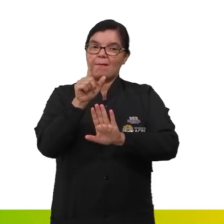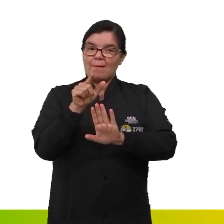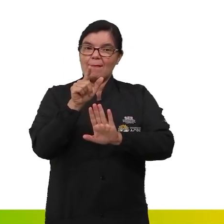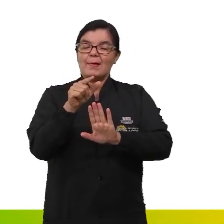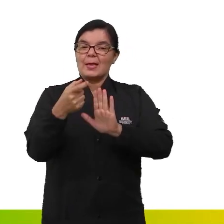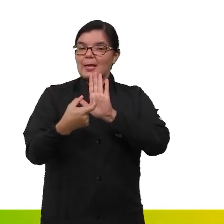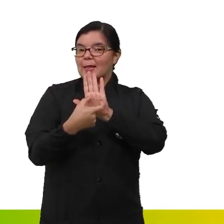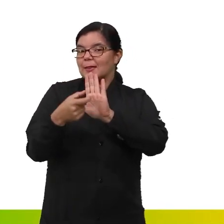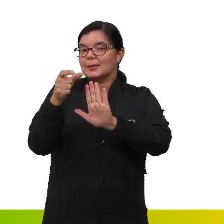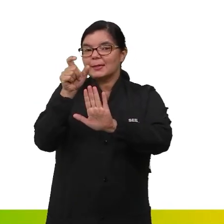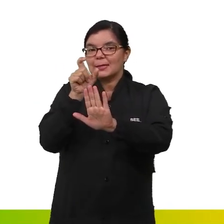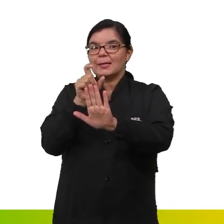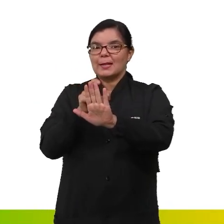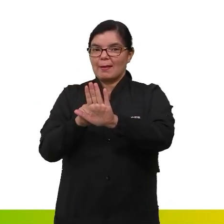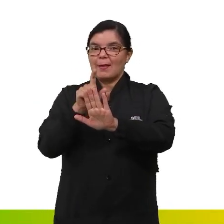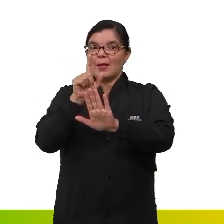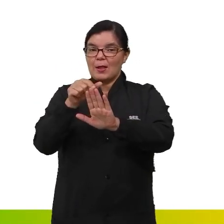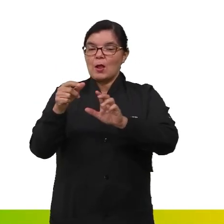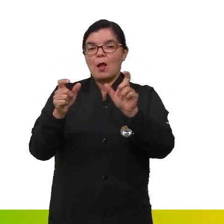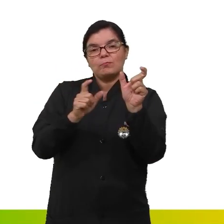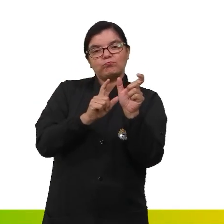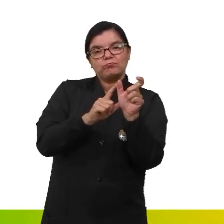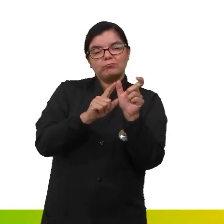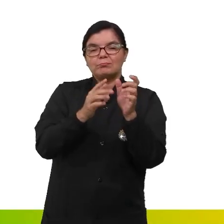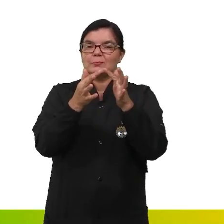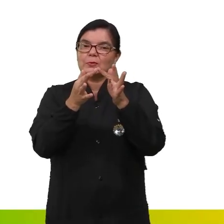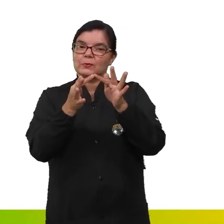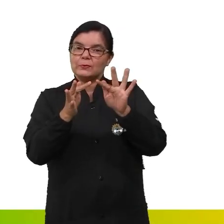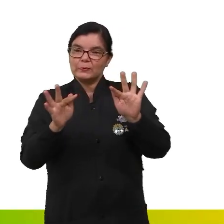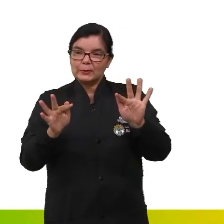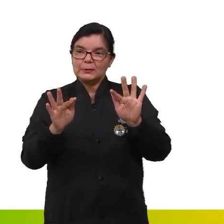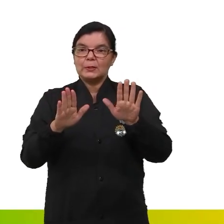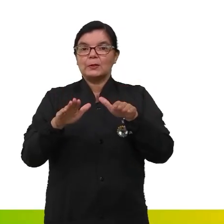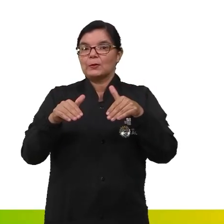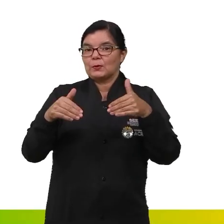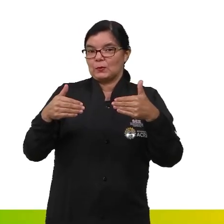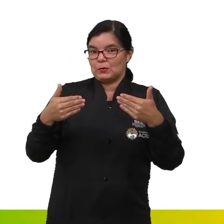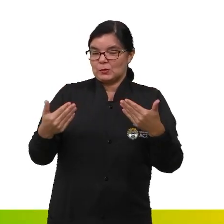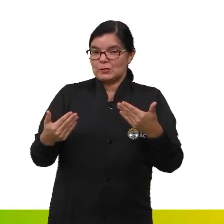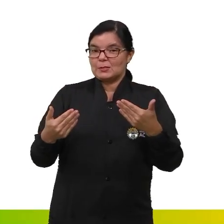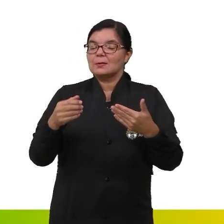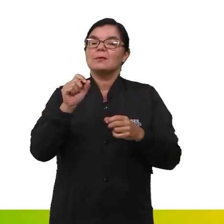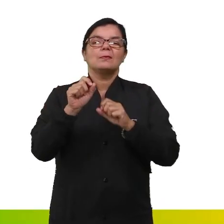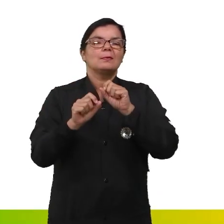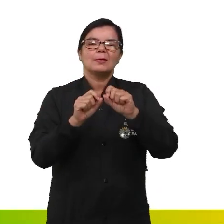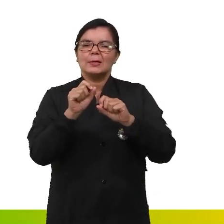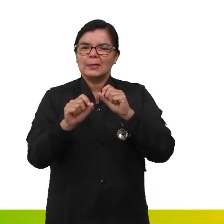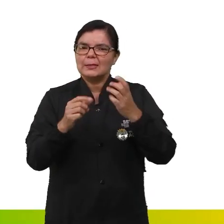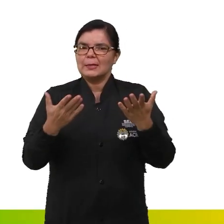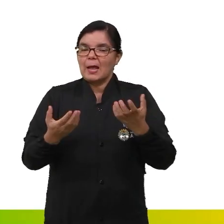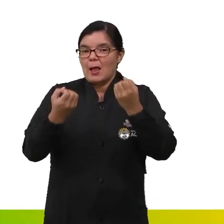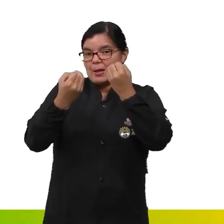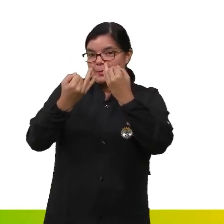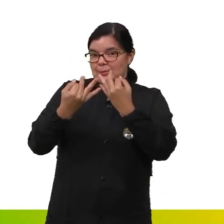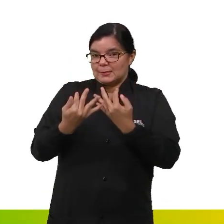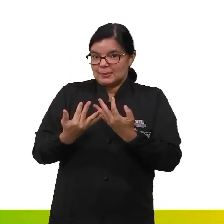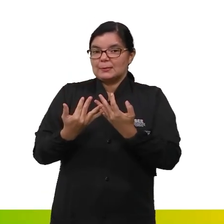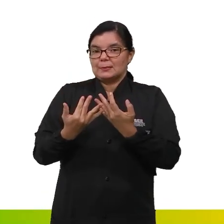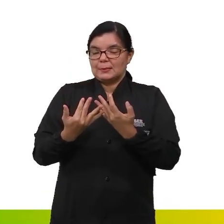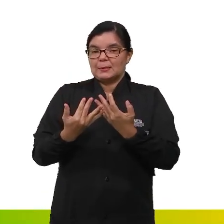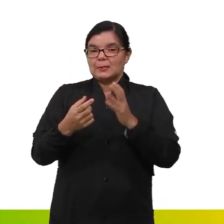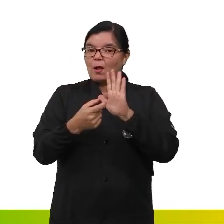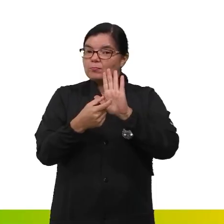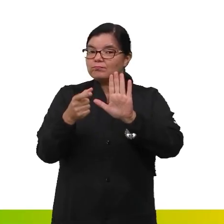a omissão de um ou mais termos da frase. Só que, ao fazer essa